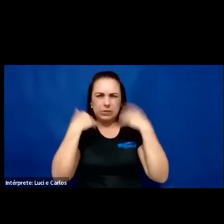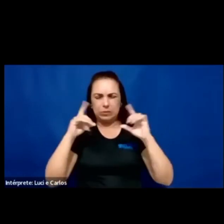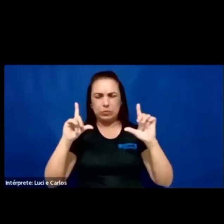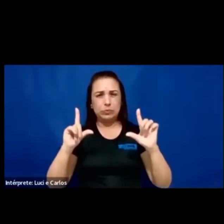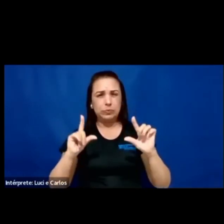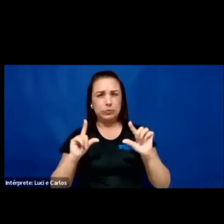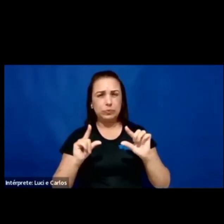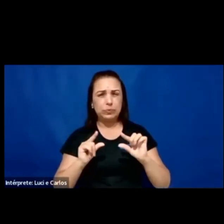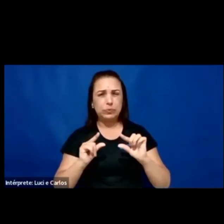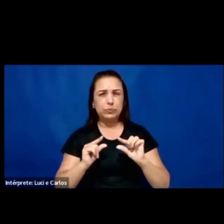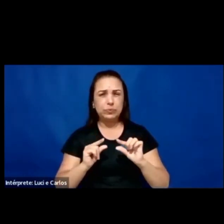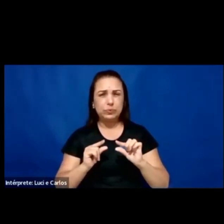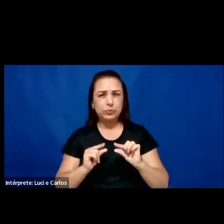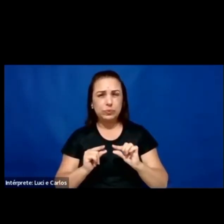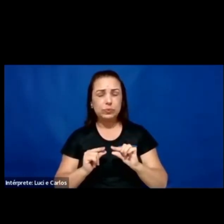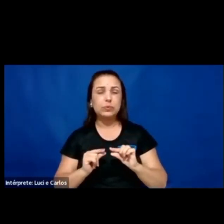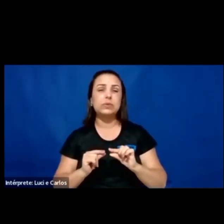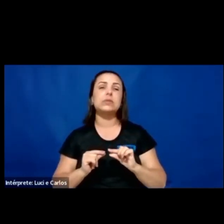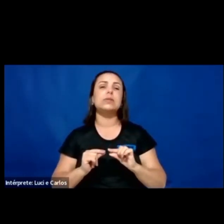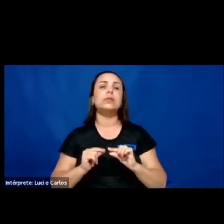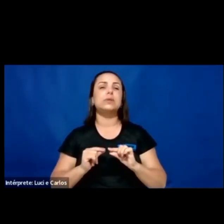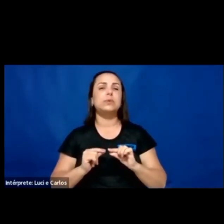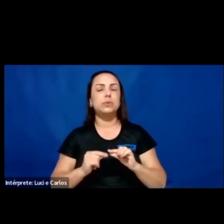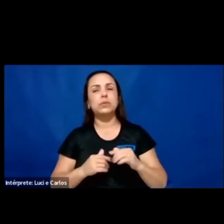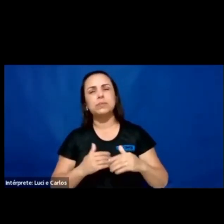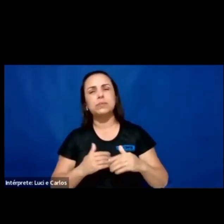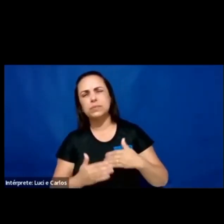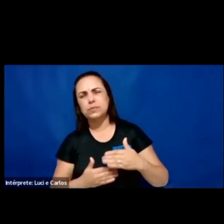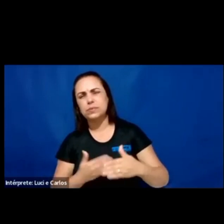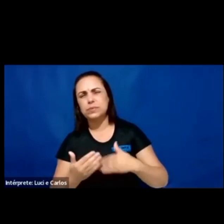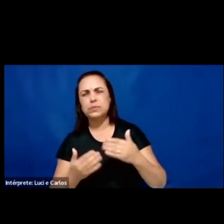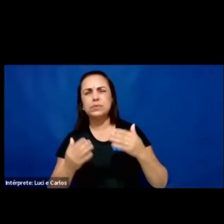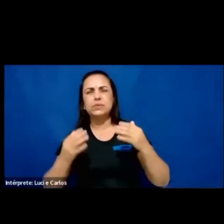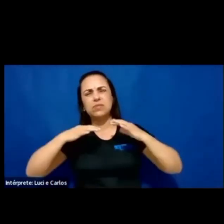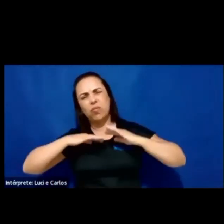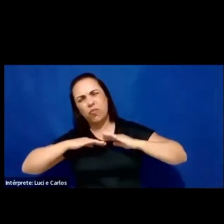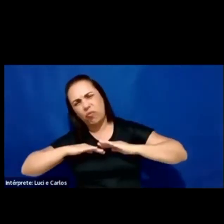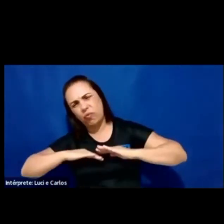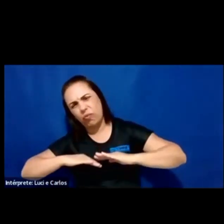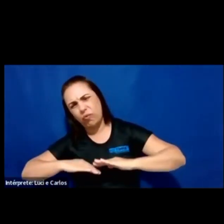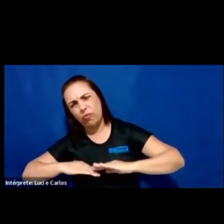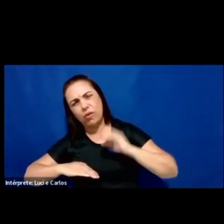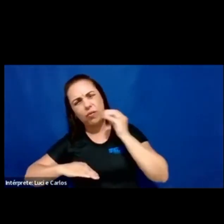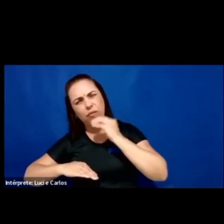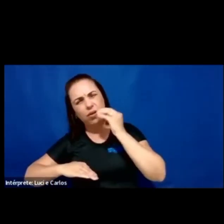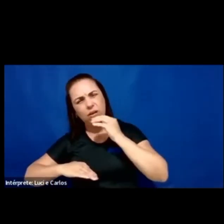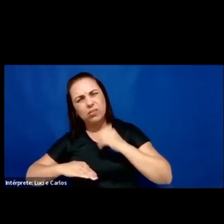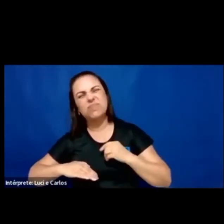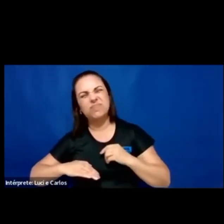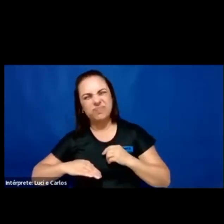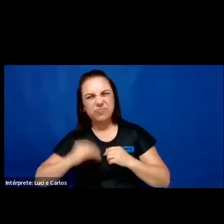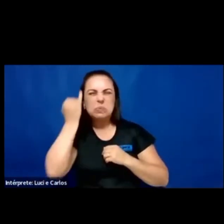em até 30% o seu nível de energia. Você está muito cansado aí ultimamente? Ai, meu